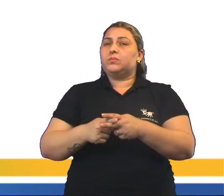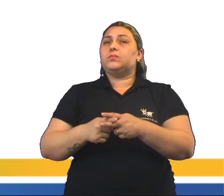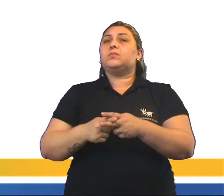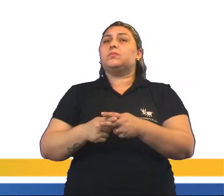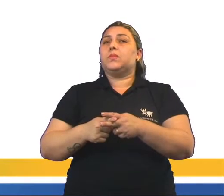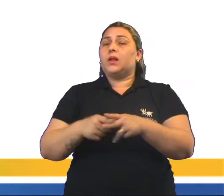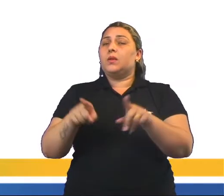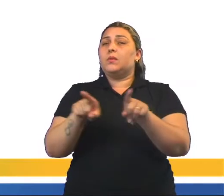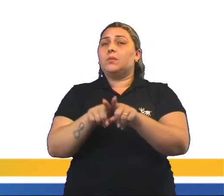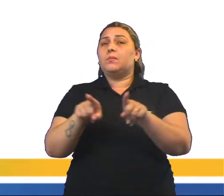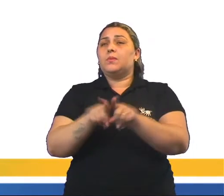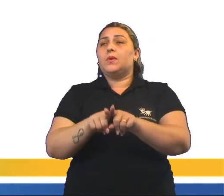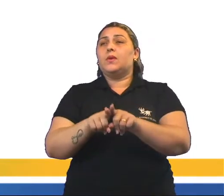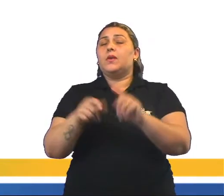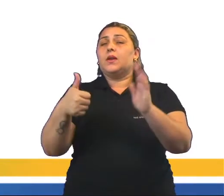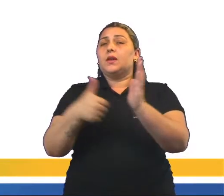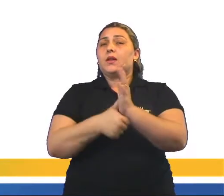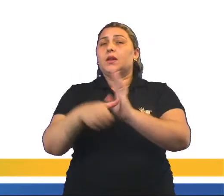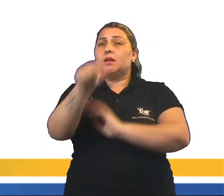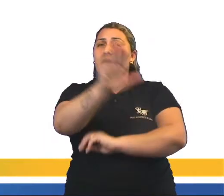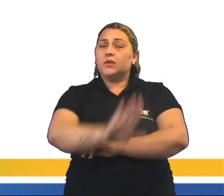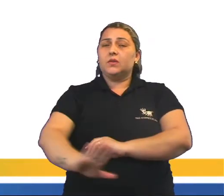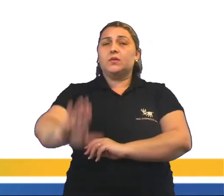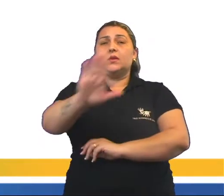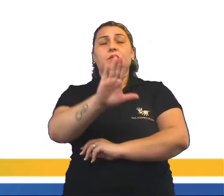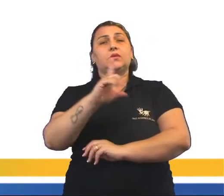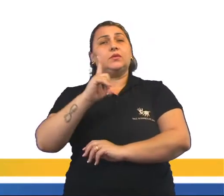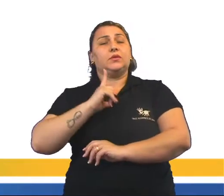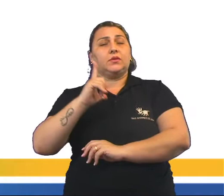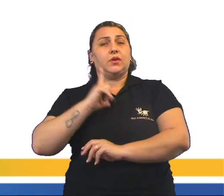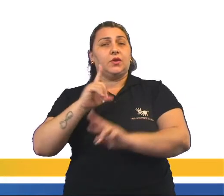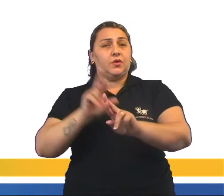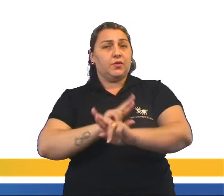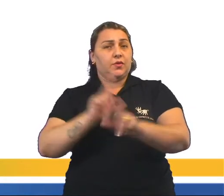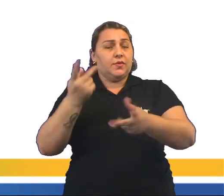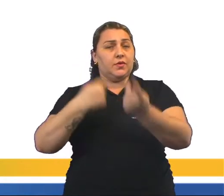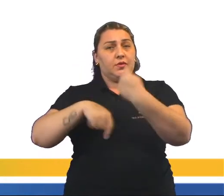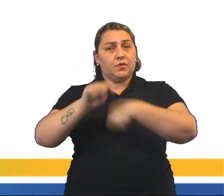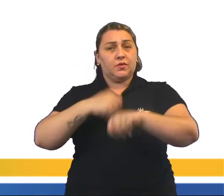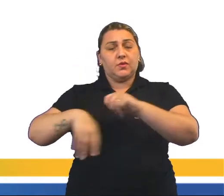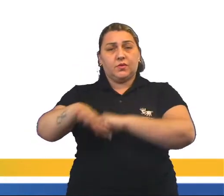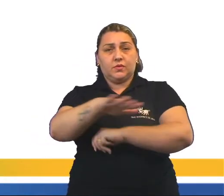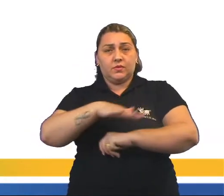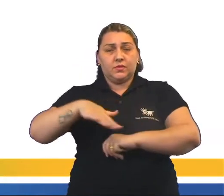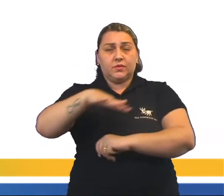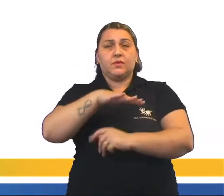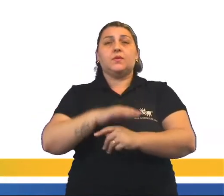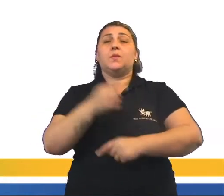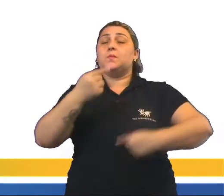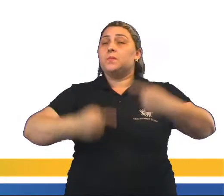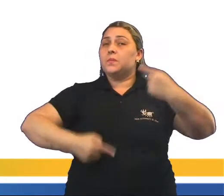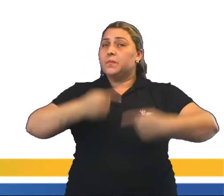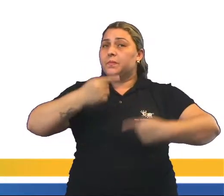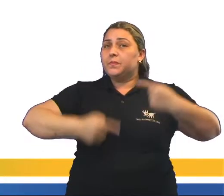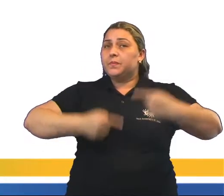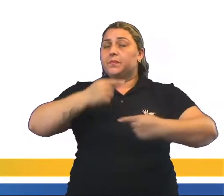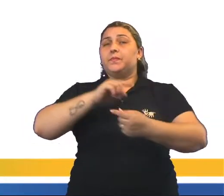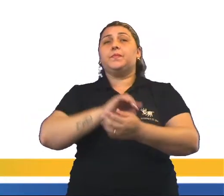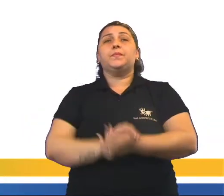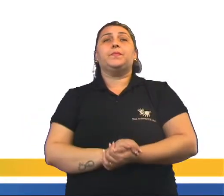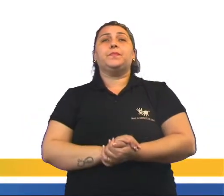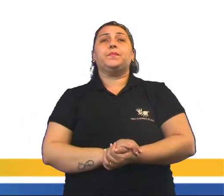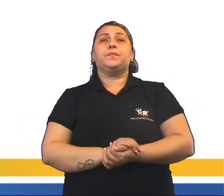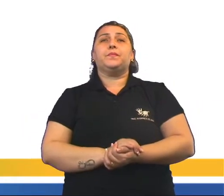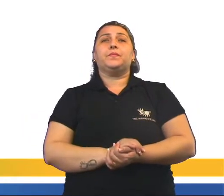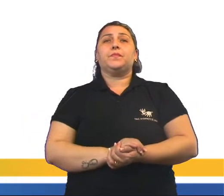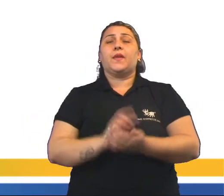e uma forte identidade nacional, quando existem grandes diferenças econômicas, sociais, políticas. Então, por